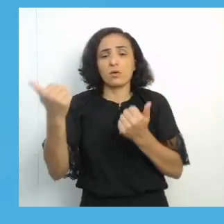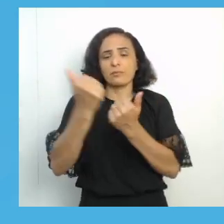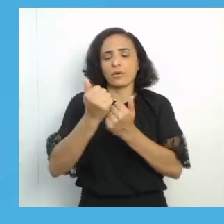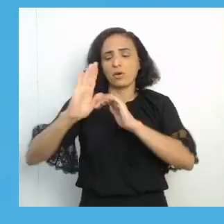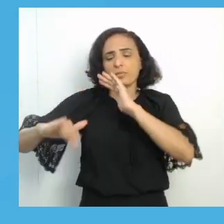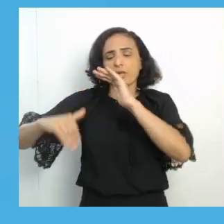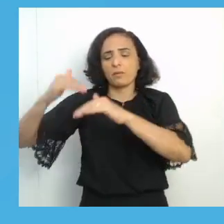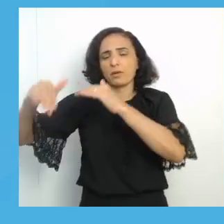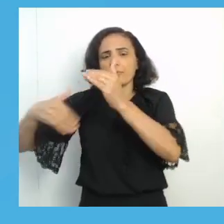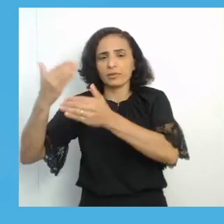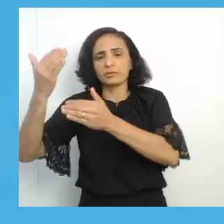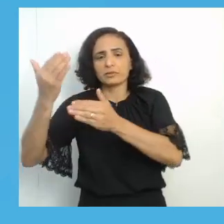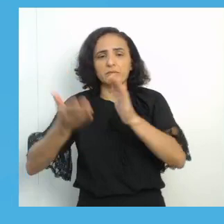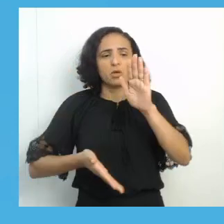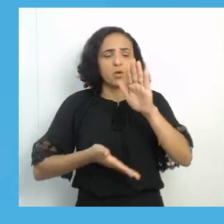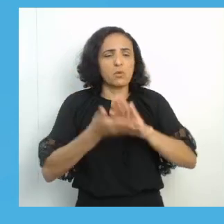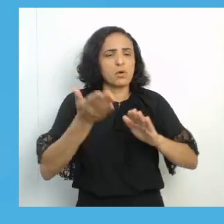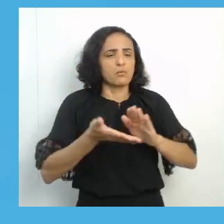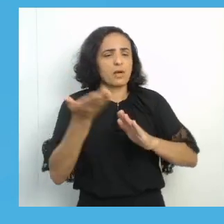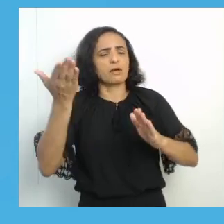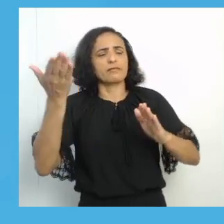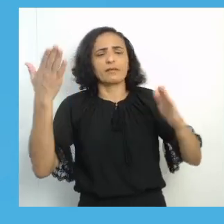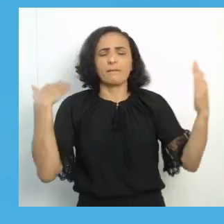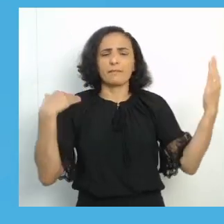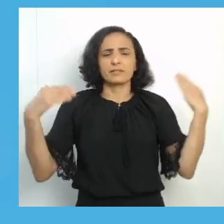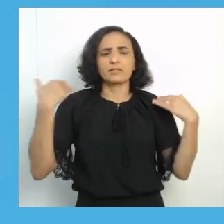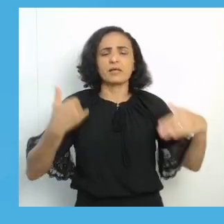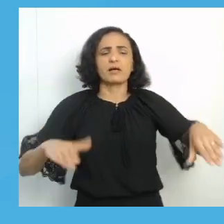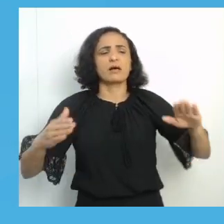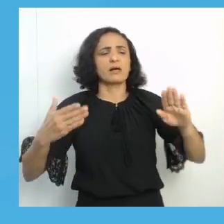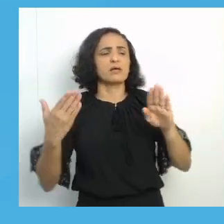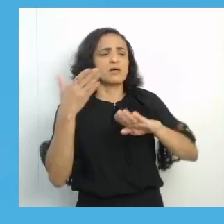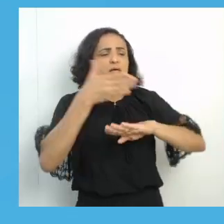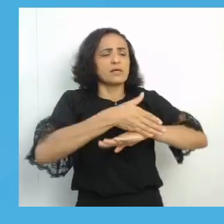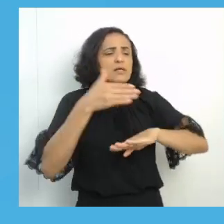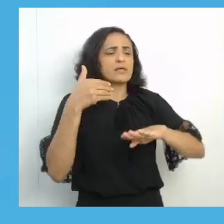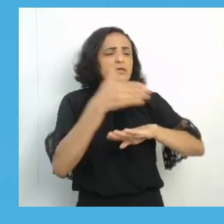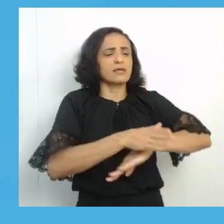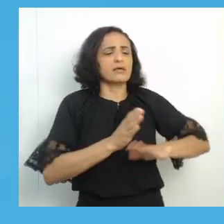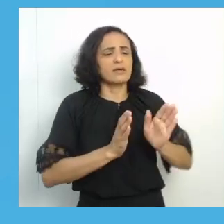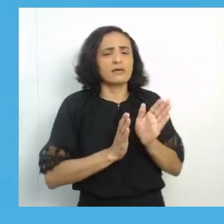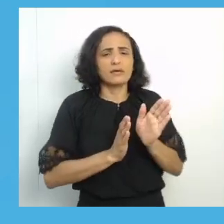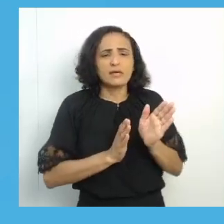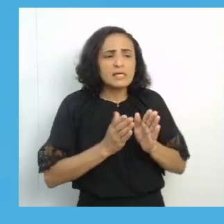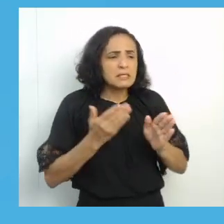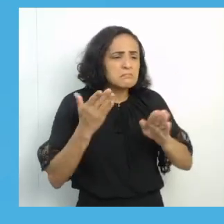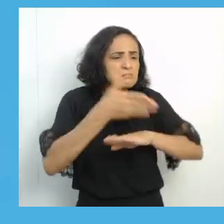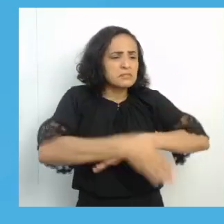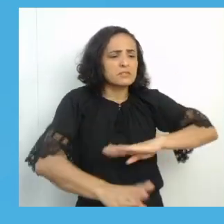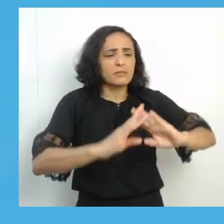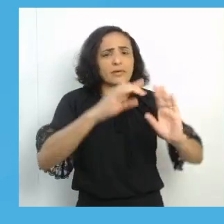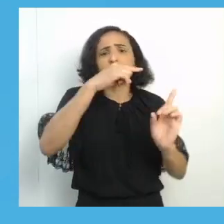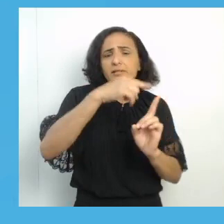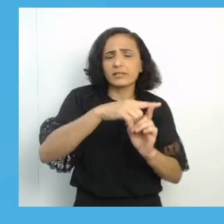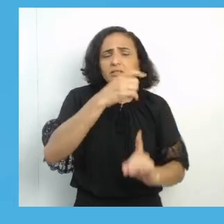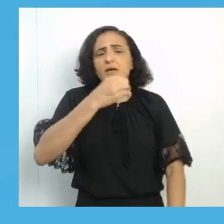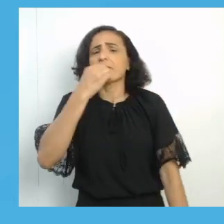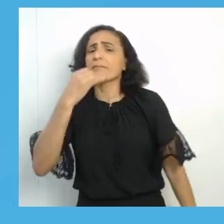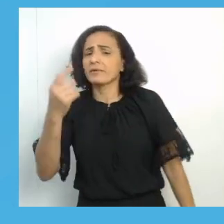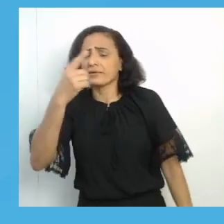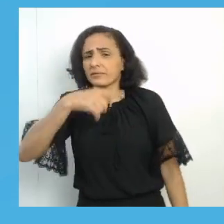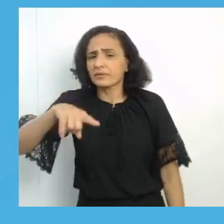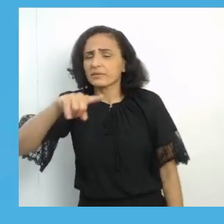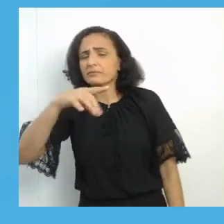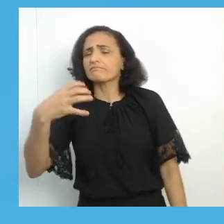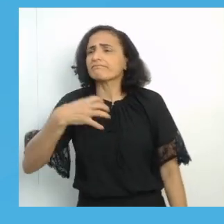O tratamento que é multidisciplinar. Isso daí, quando se trata ali já da pessoa que já